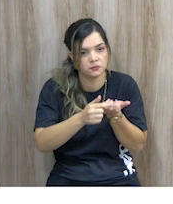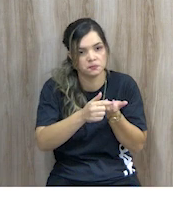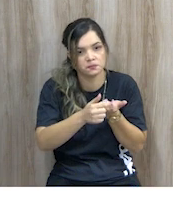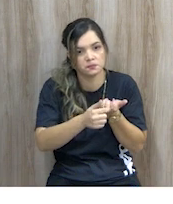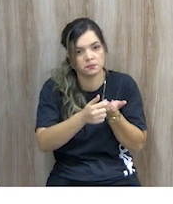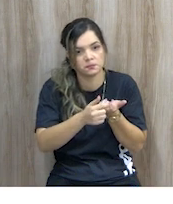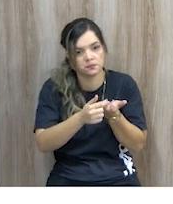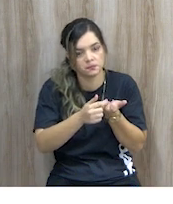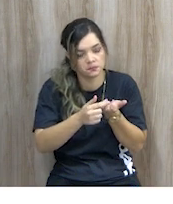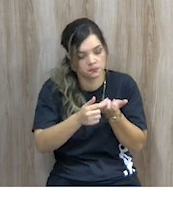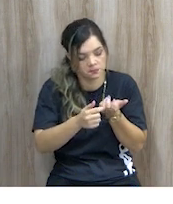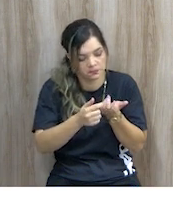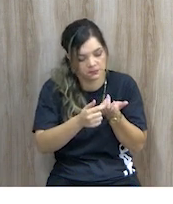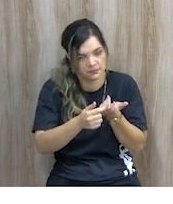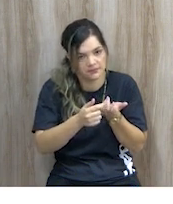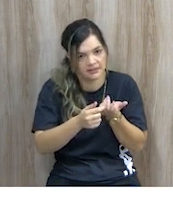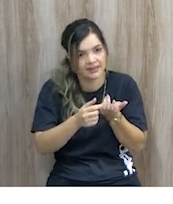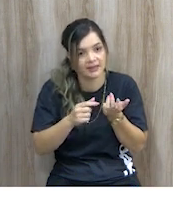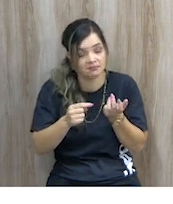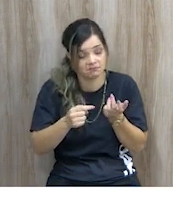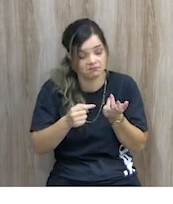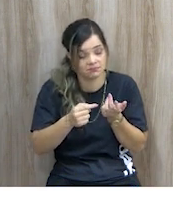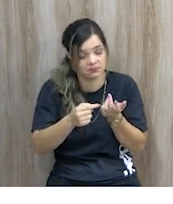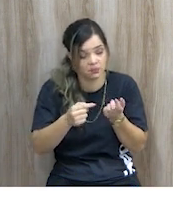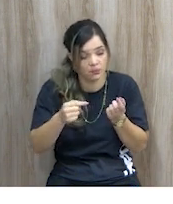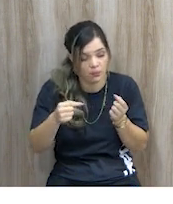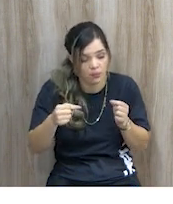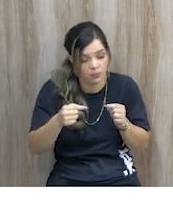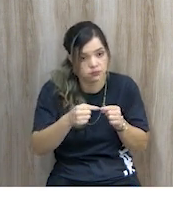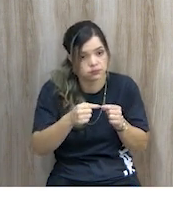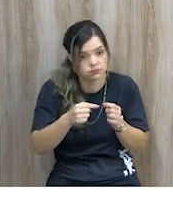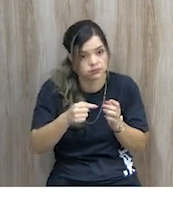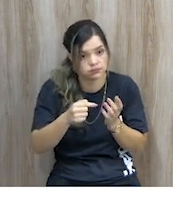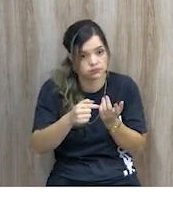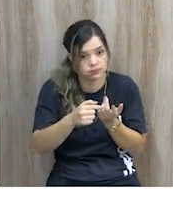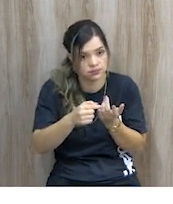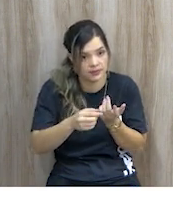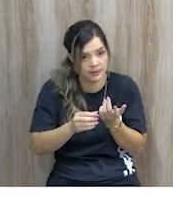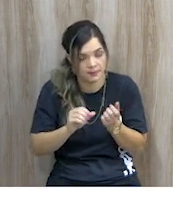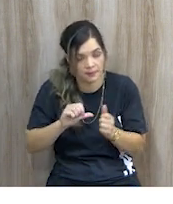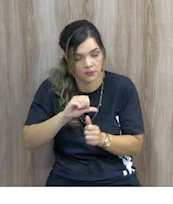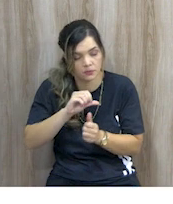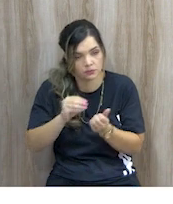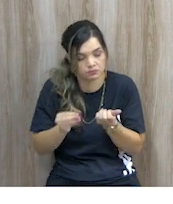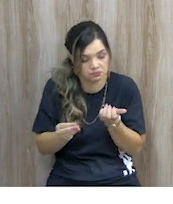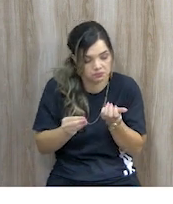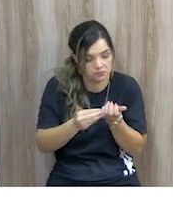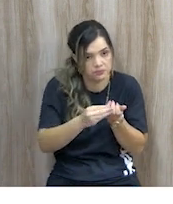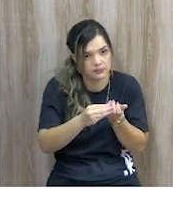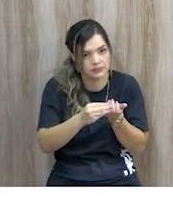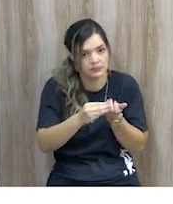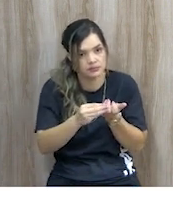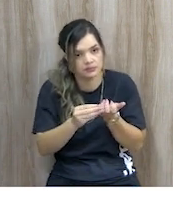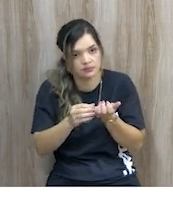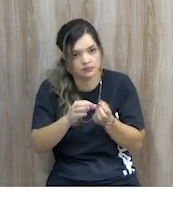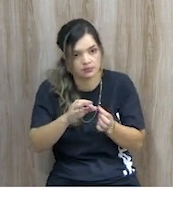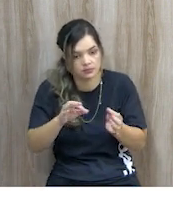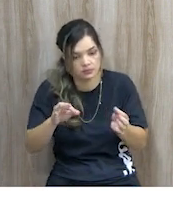medida até o ponto de contato. Vou transpor essa medida, colocando ela